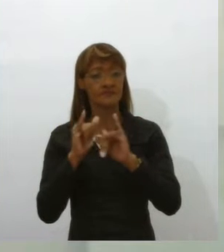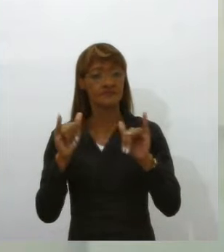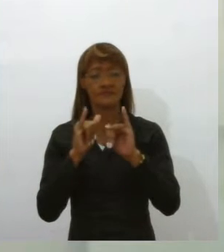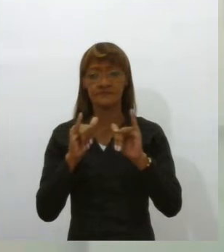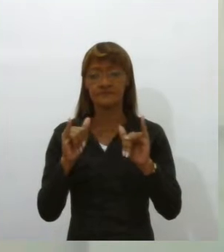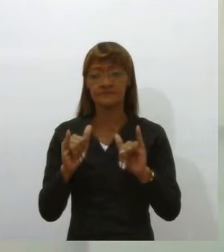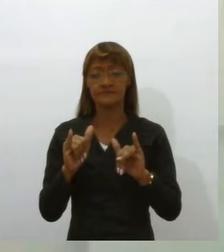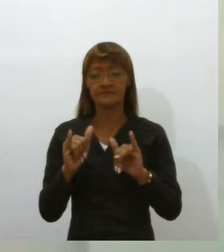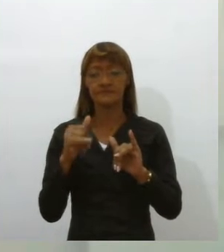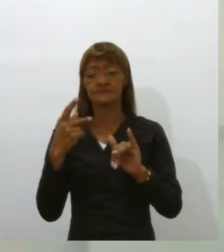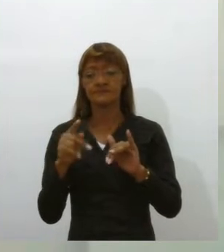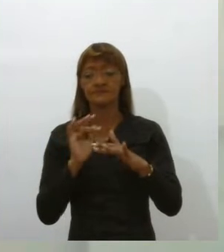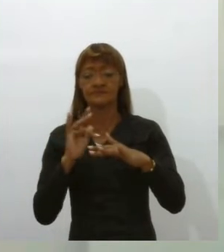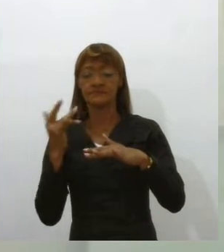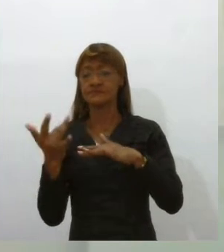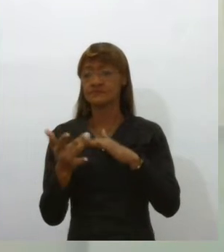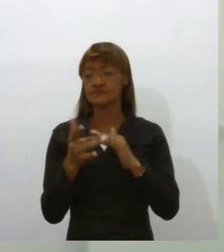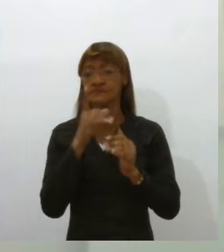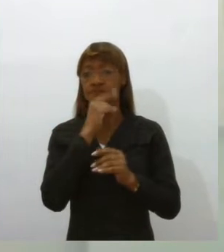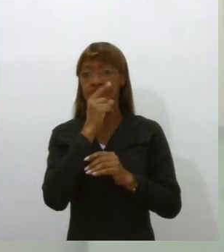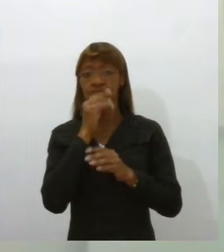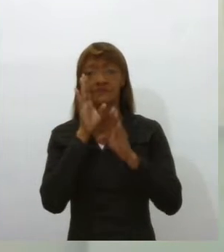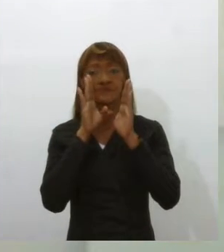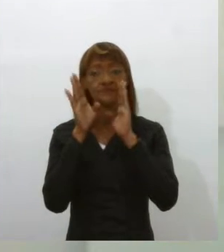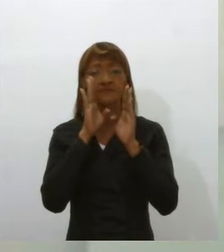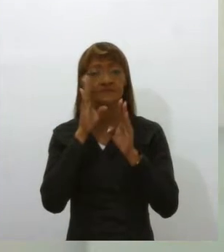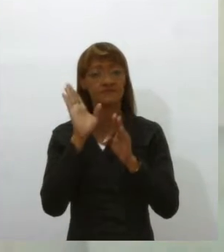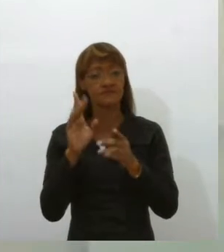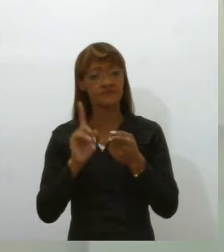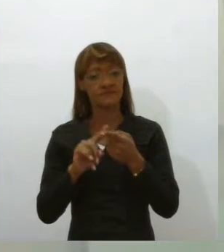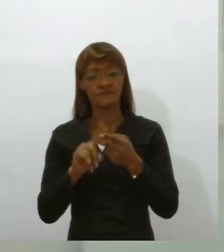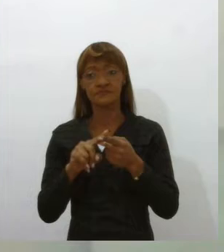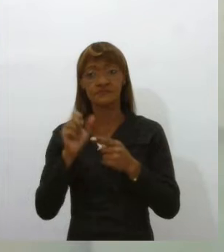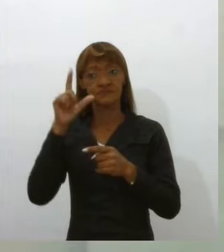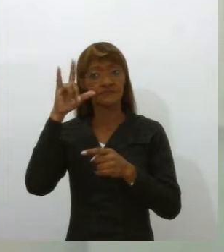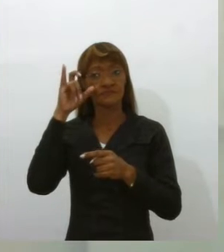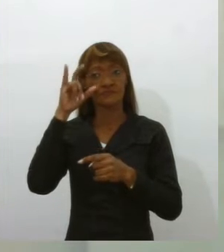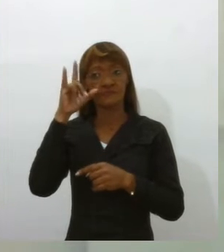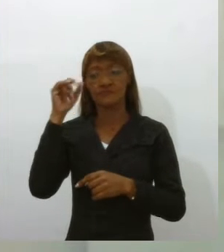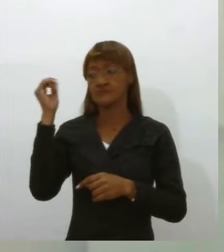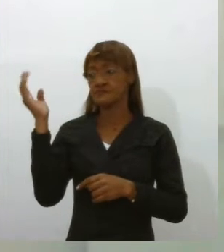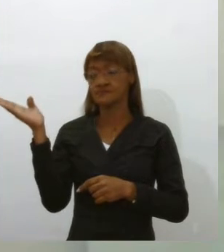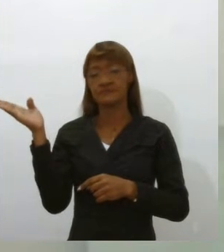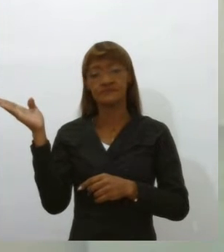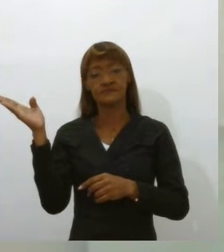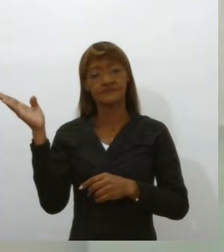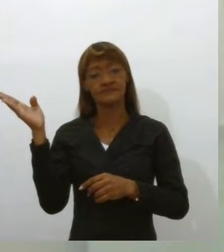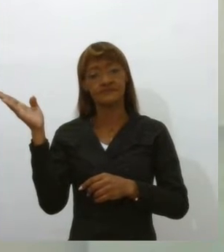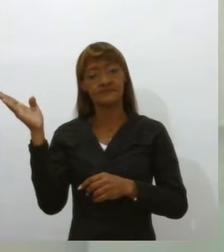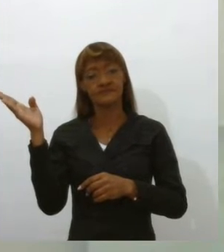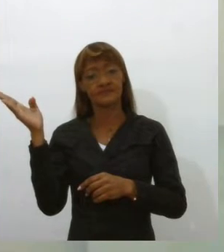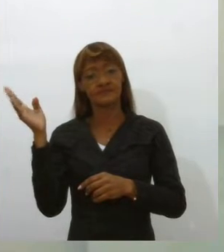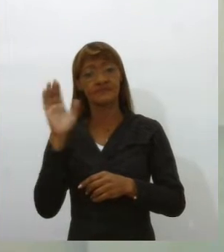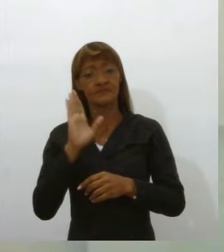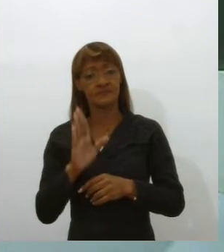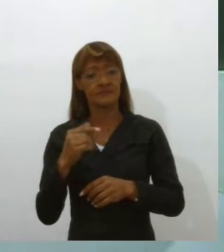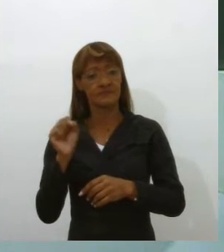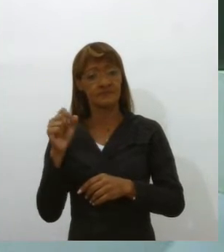sociais. No Twitter e no Facebook, Denise, @AssembleiaSE, já no Instagram, @AssembleiaSergipe, e eu volto com vocês em